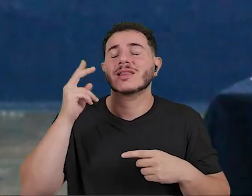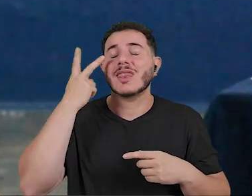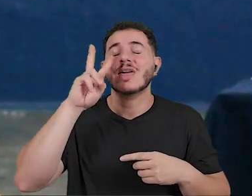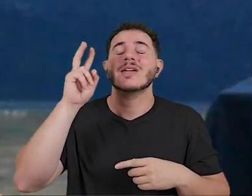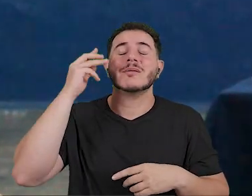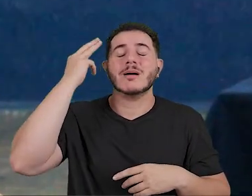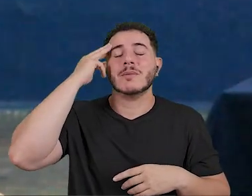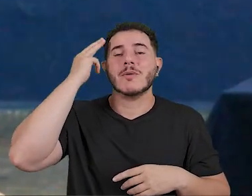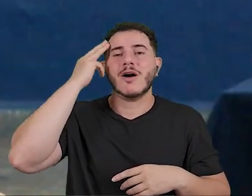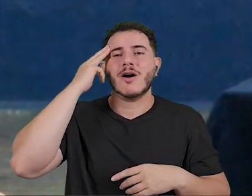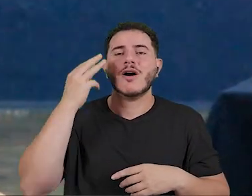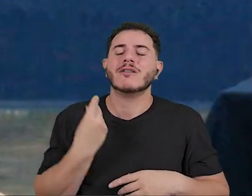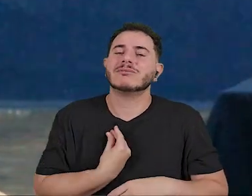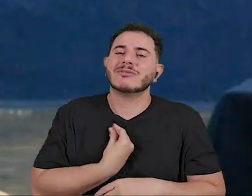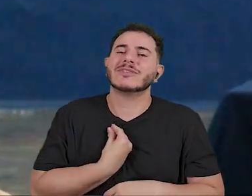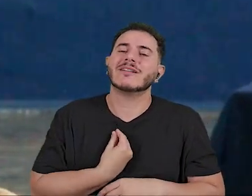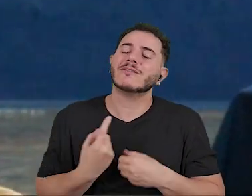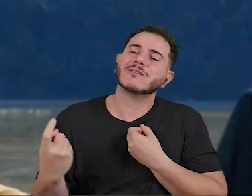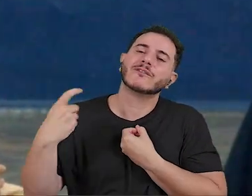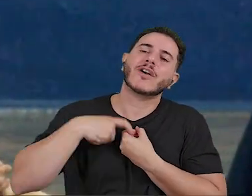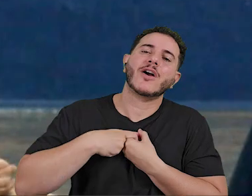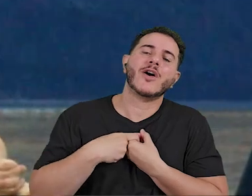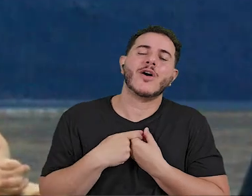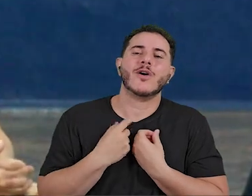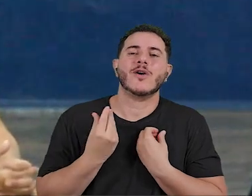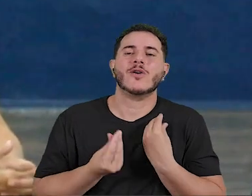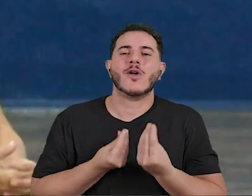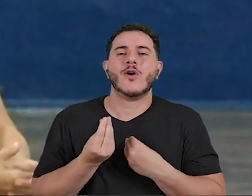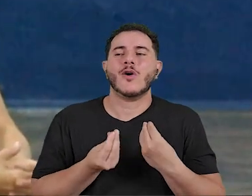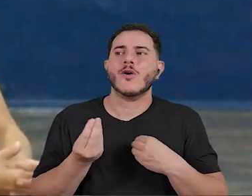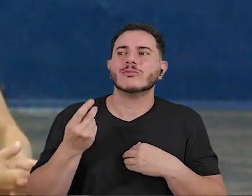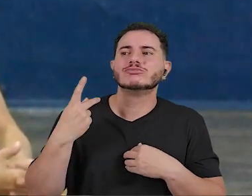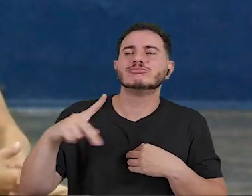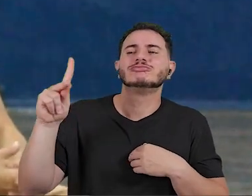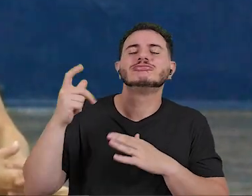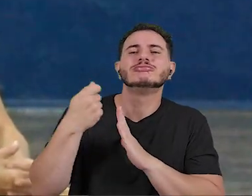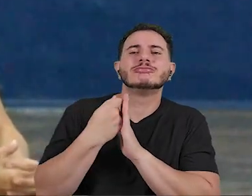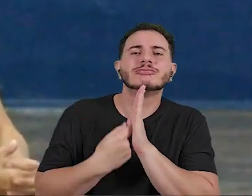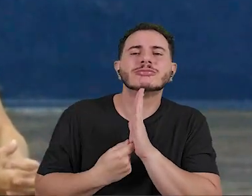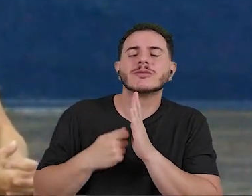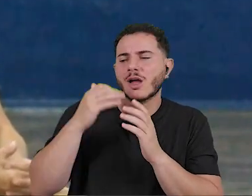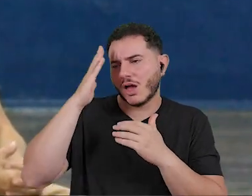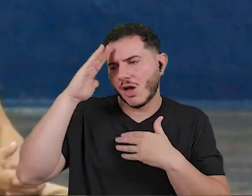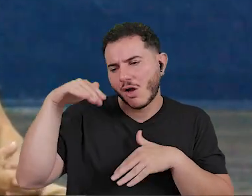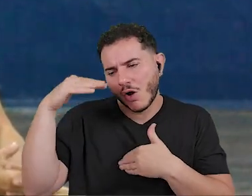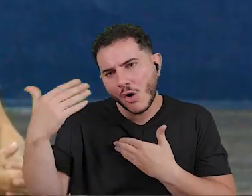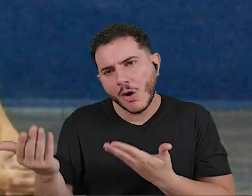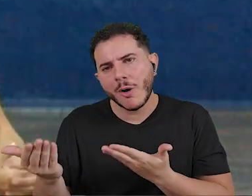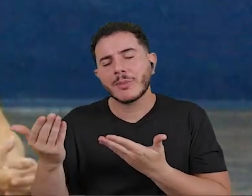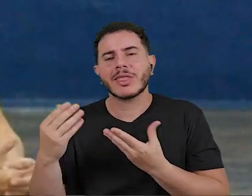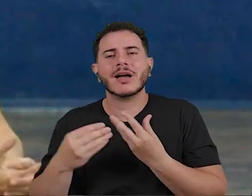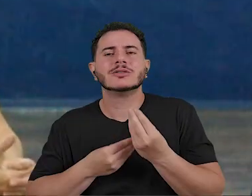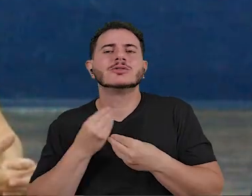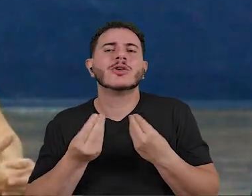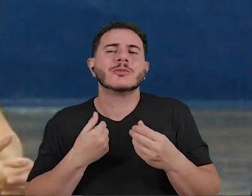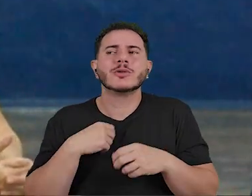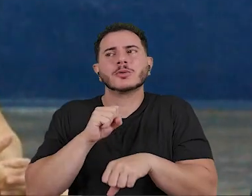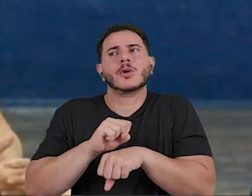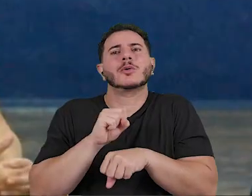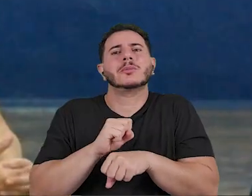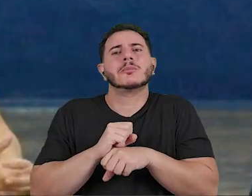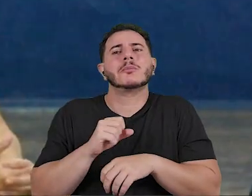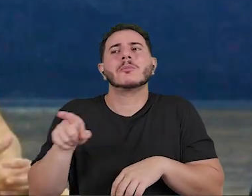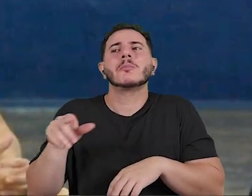memorar e até poder homenagear. Então, eu fico aguardando esse momento, assim, que a coisa vai estar mais sarada. Eu sei